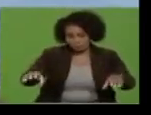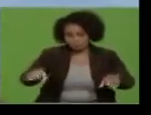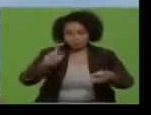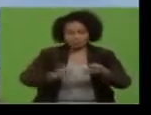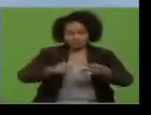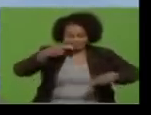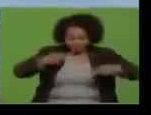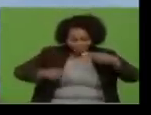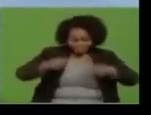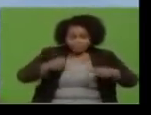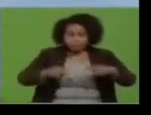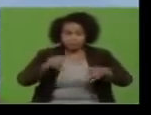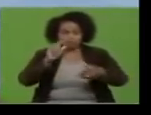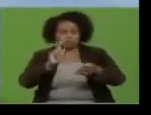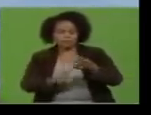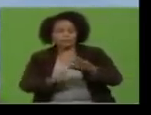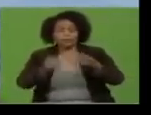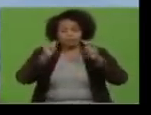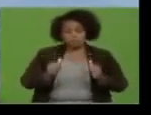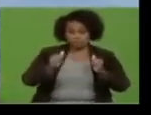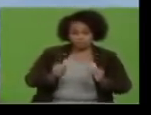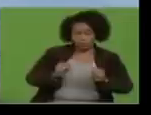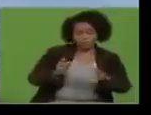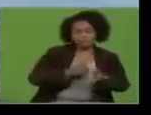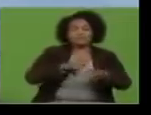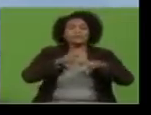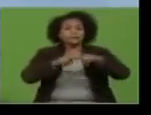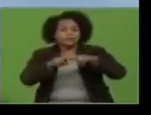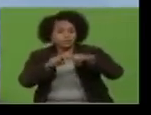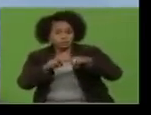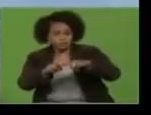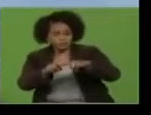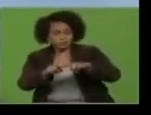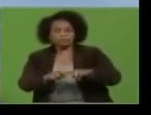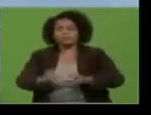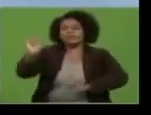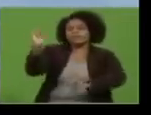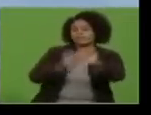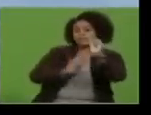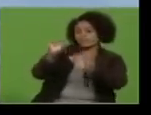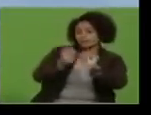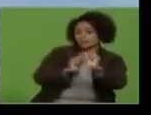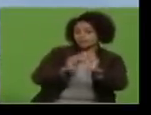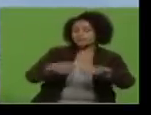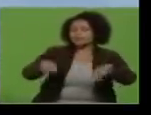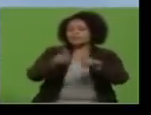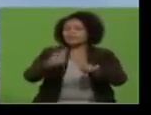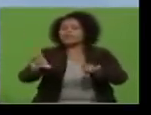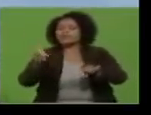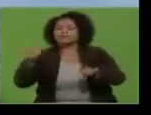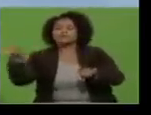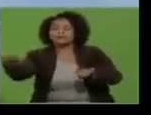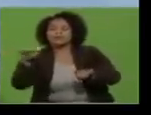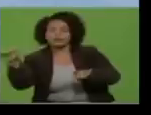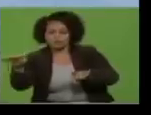restaurantes, turismo, transportes públicos, indústria e de outras áreas